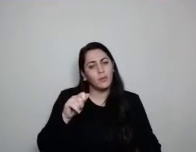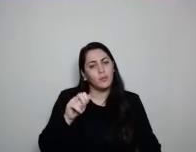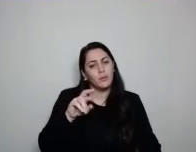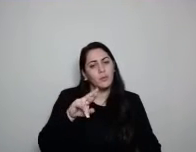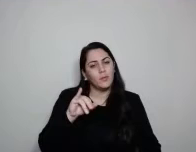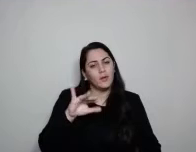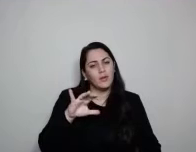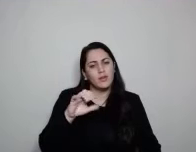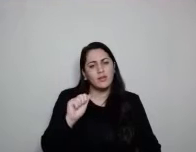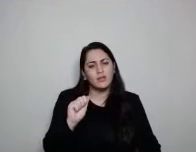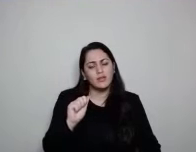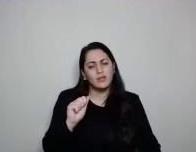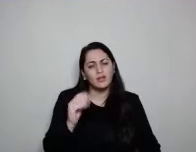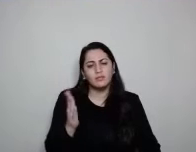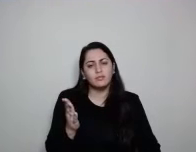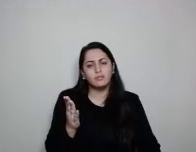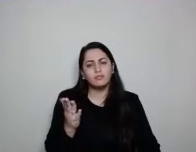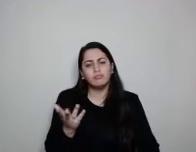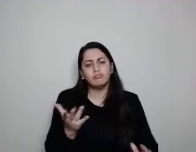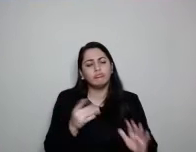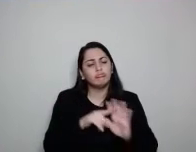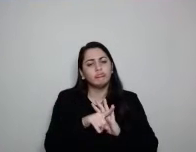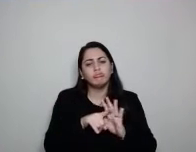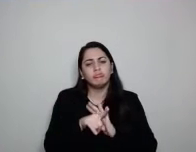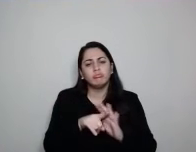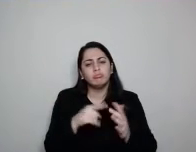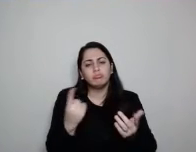Perícia baseada em que premissas?